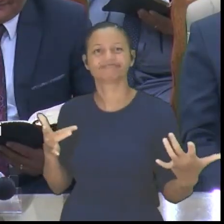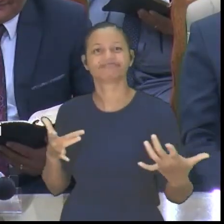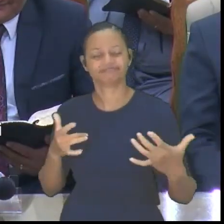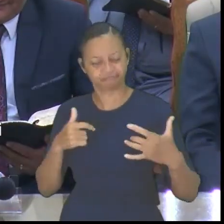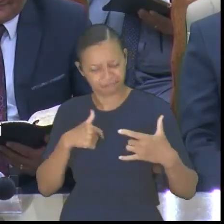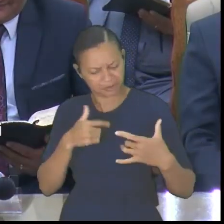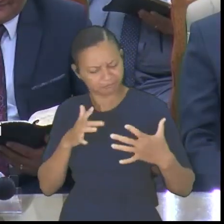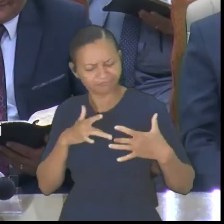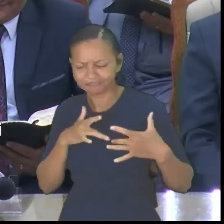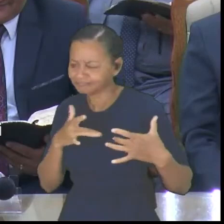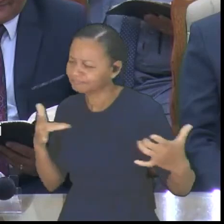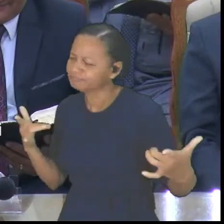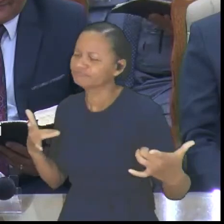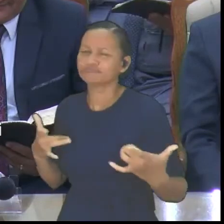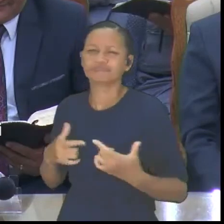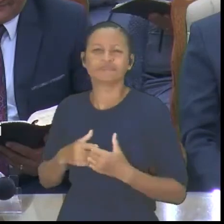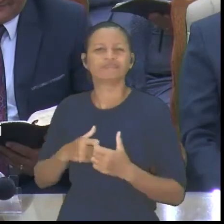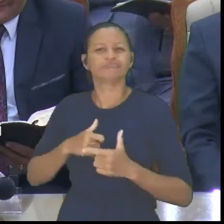gastarei